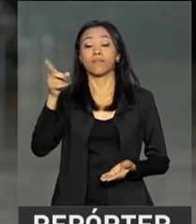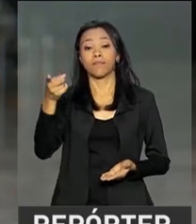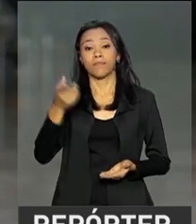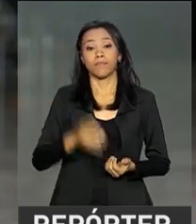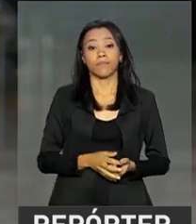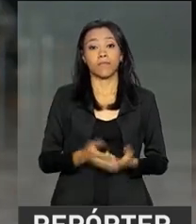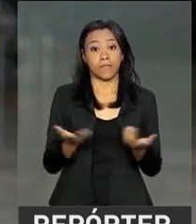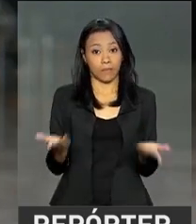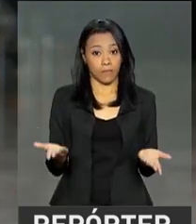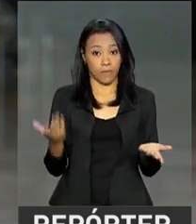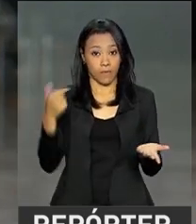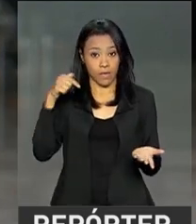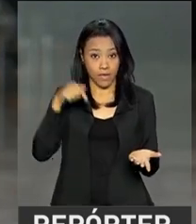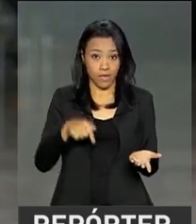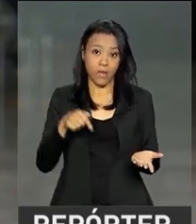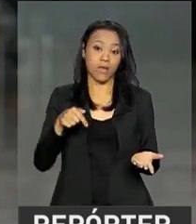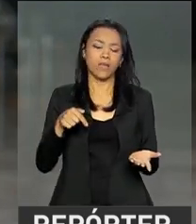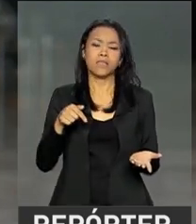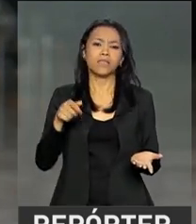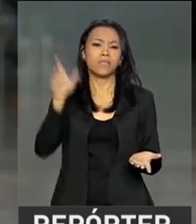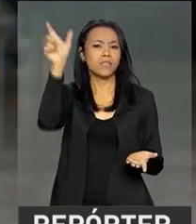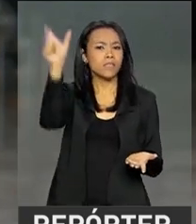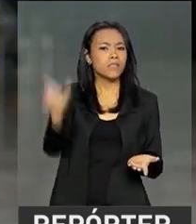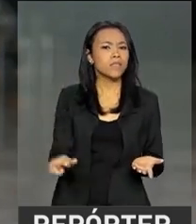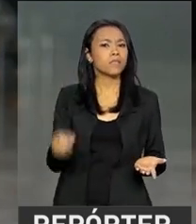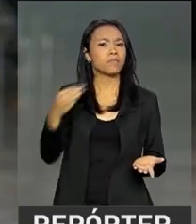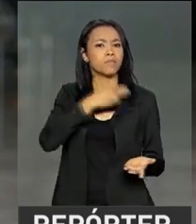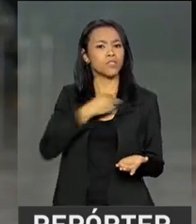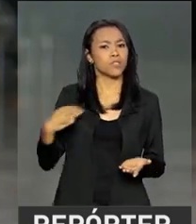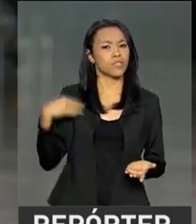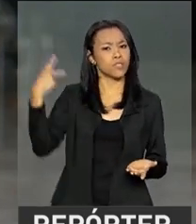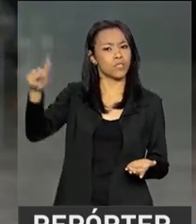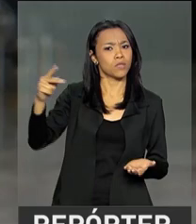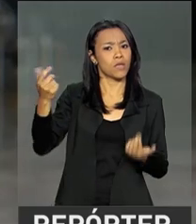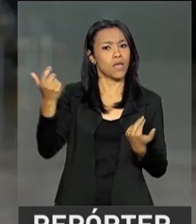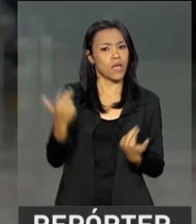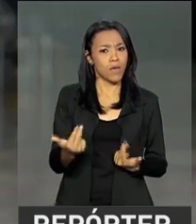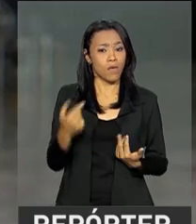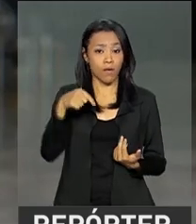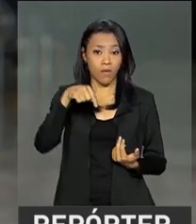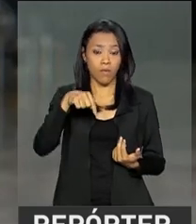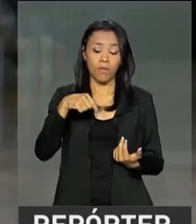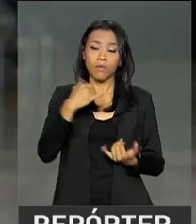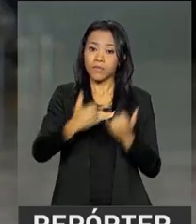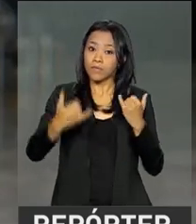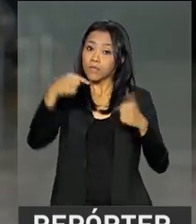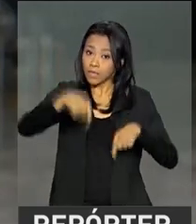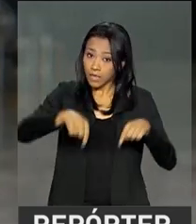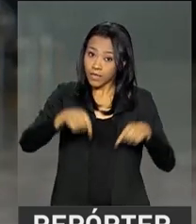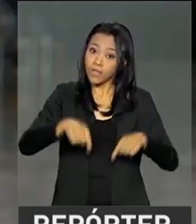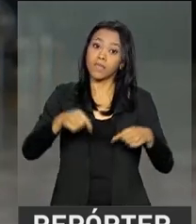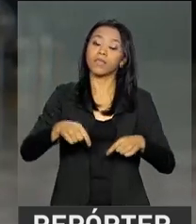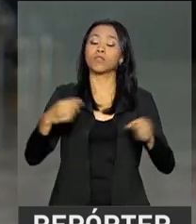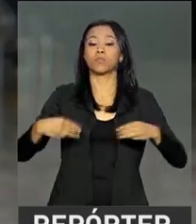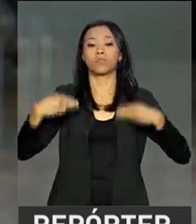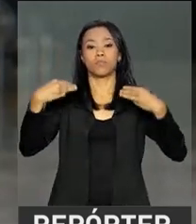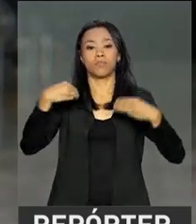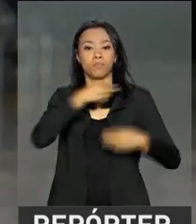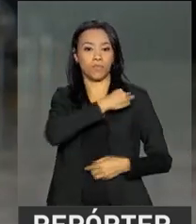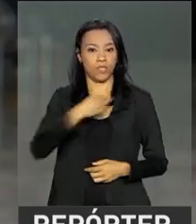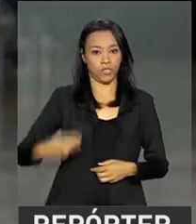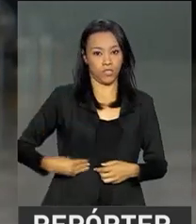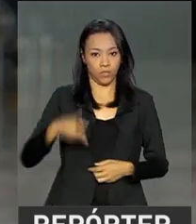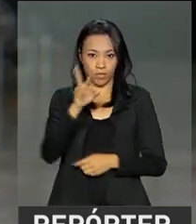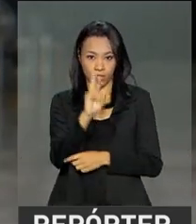Alfano. O cargo de ministro dos Negócios equivale aqui no Brasil ao cargo de ministro de Relações Exteriores.